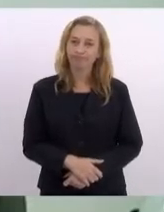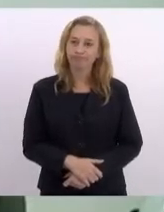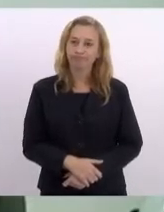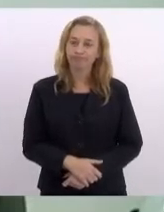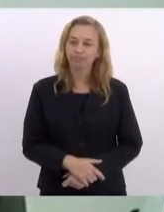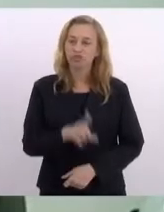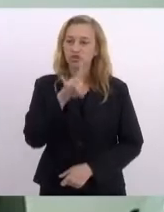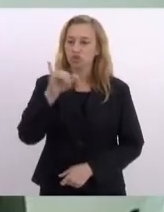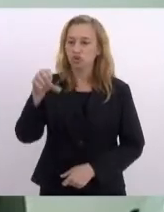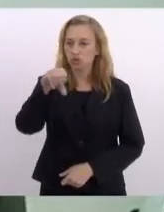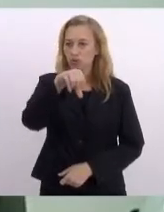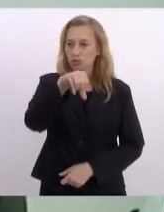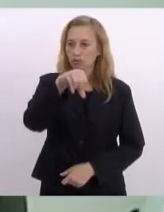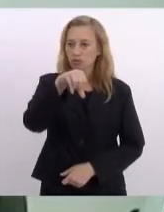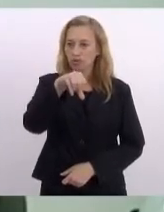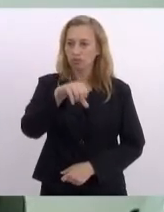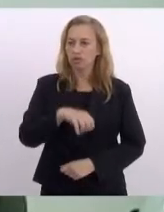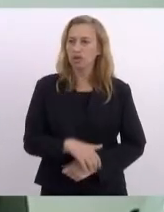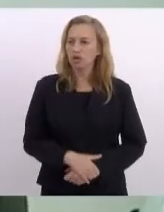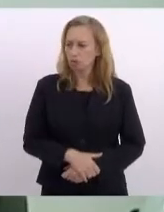dia 9,